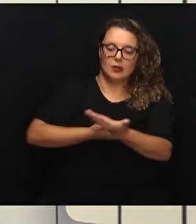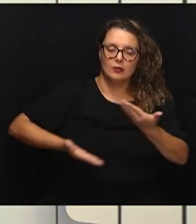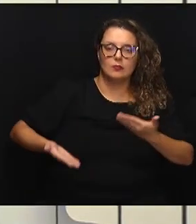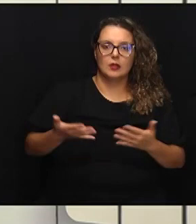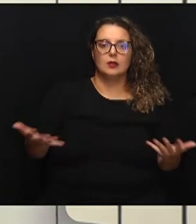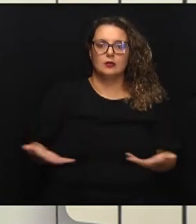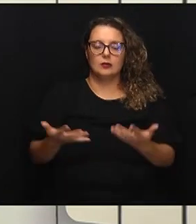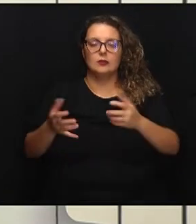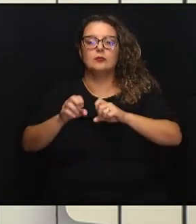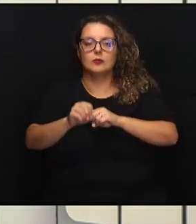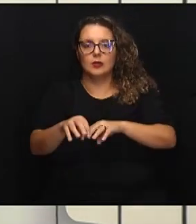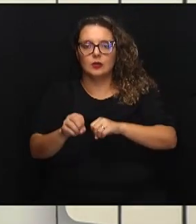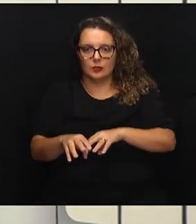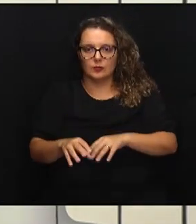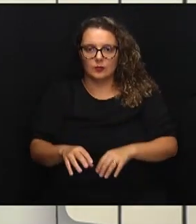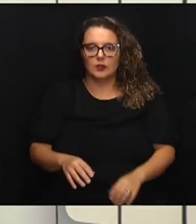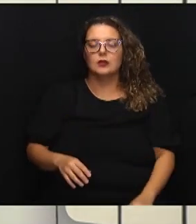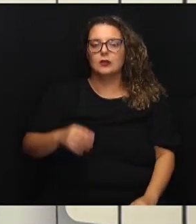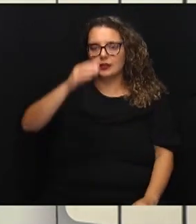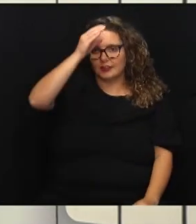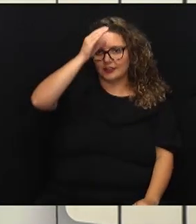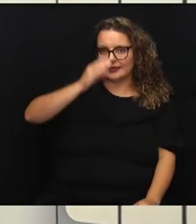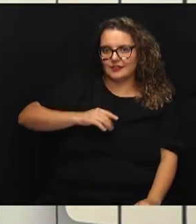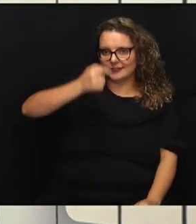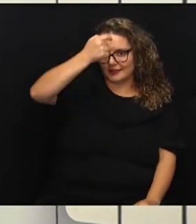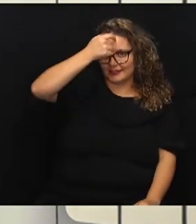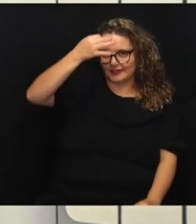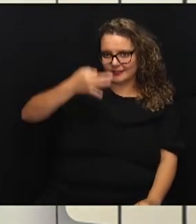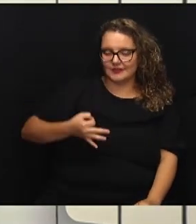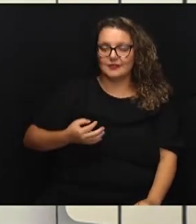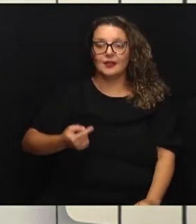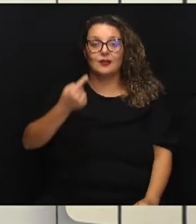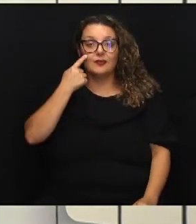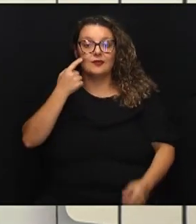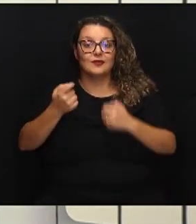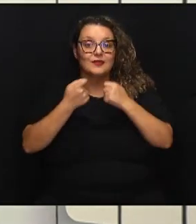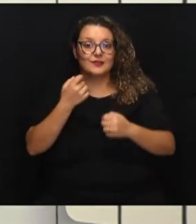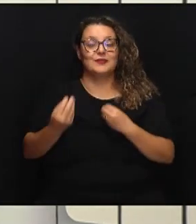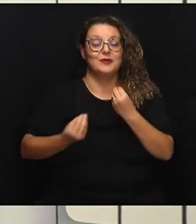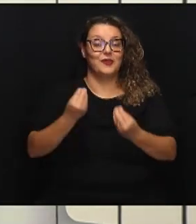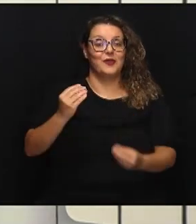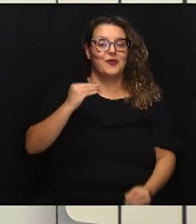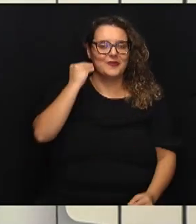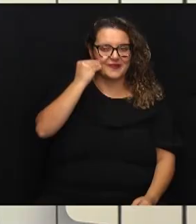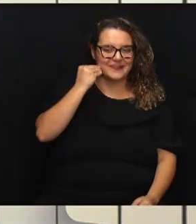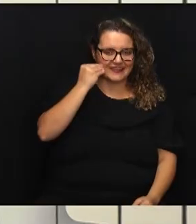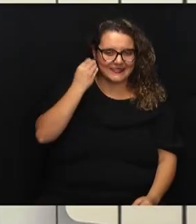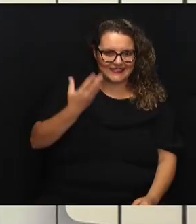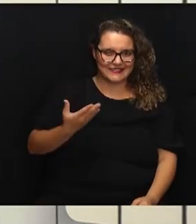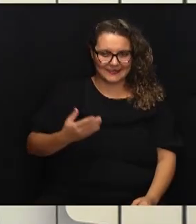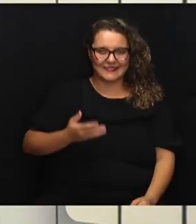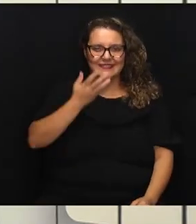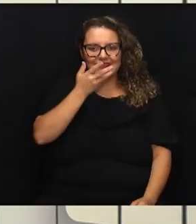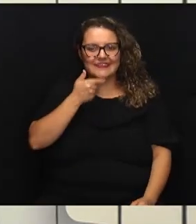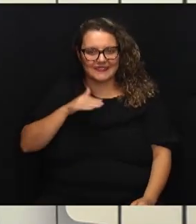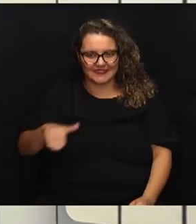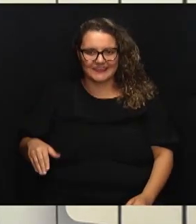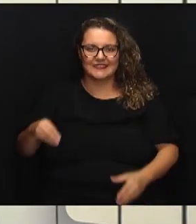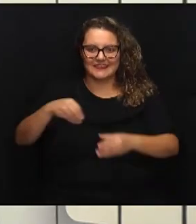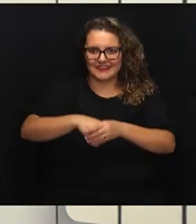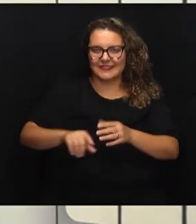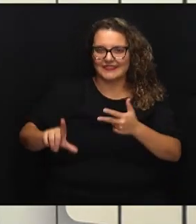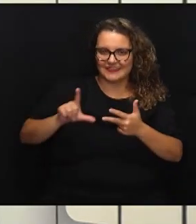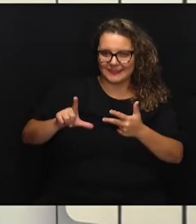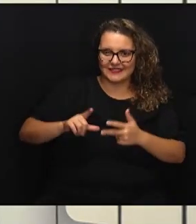a educação para a cidadania. Confira na reportagem como foi essa experiência dos pequenos aqui no